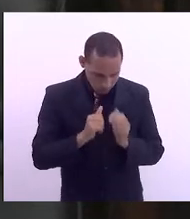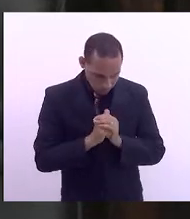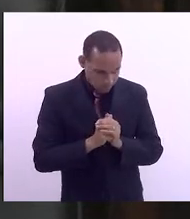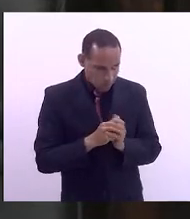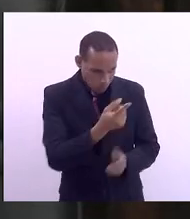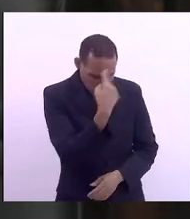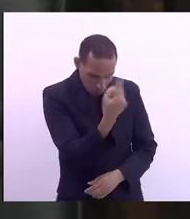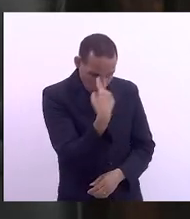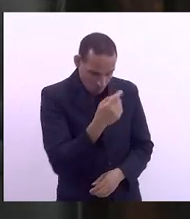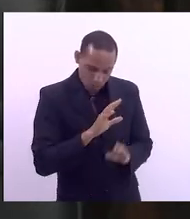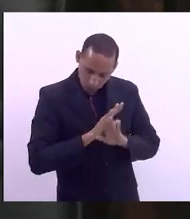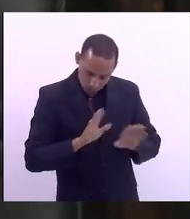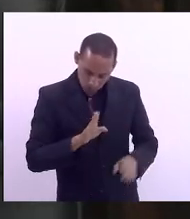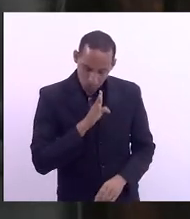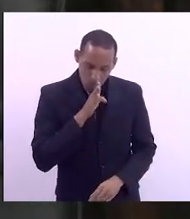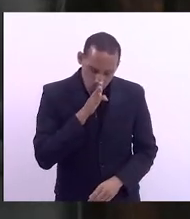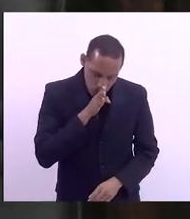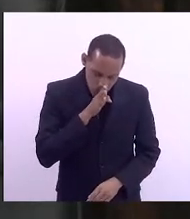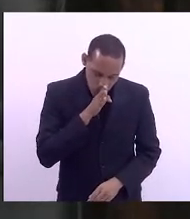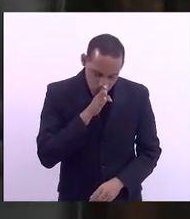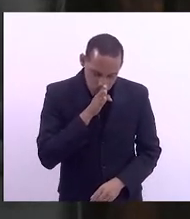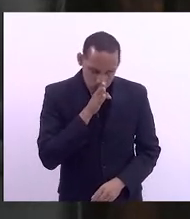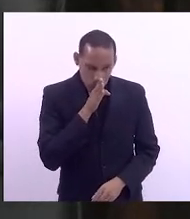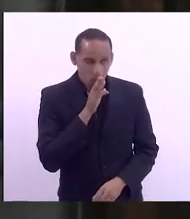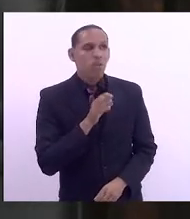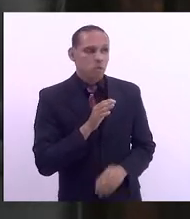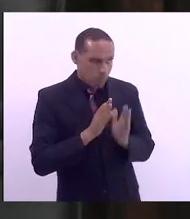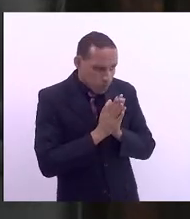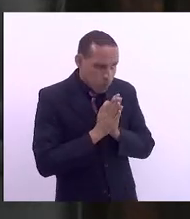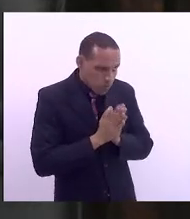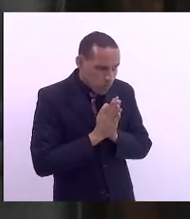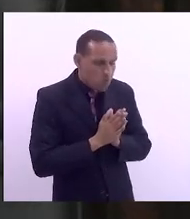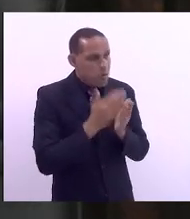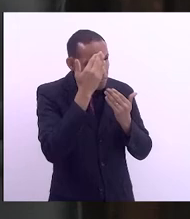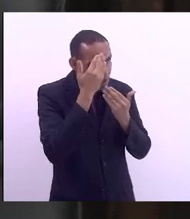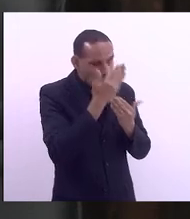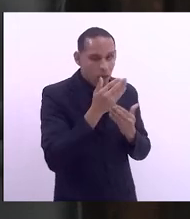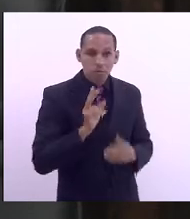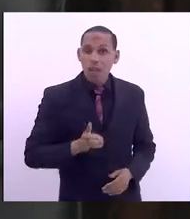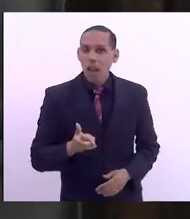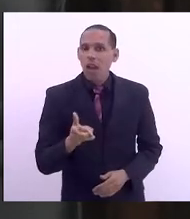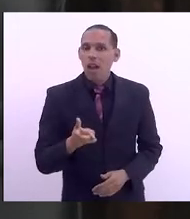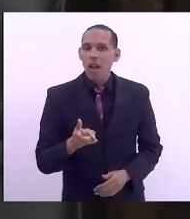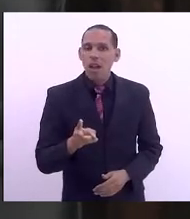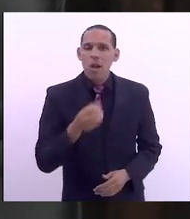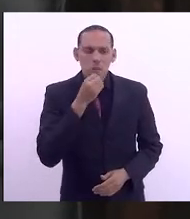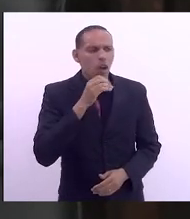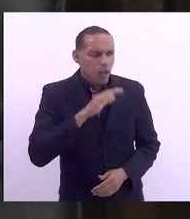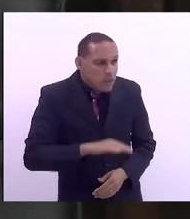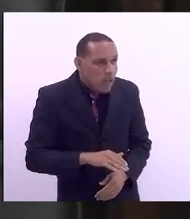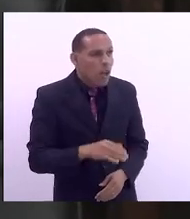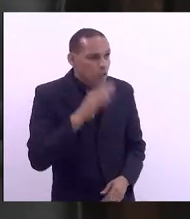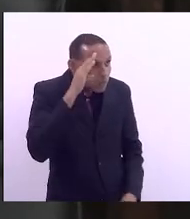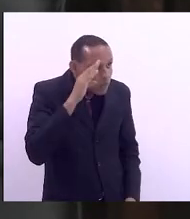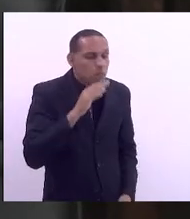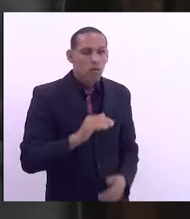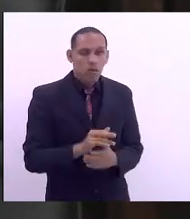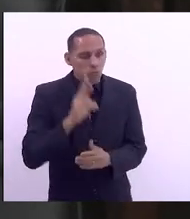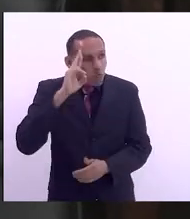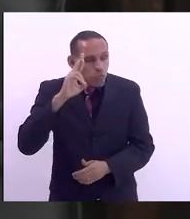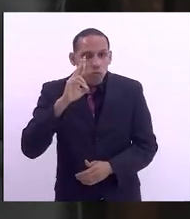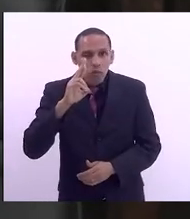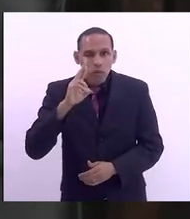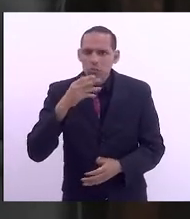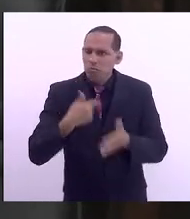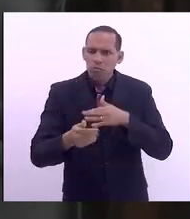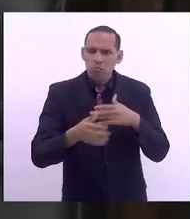xingar, não responde, não revida, diz por favor, diz obrigado, boa tarde, senhor. Não importa o que ele te